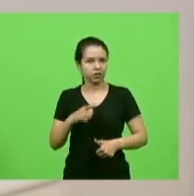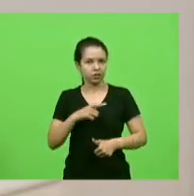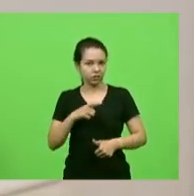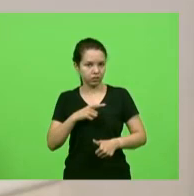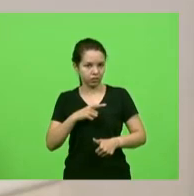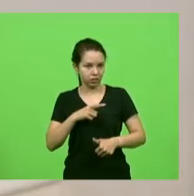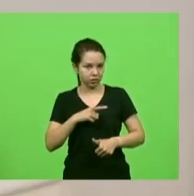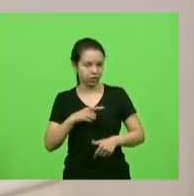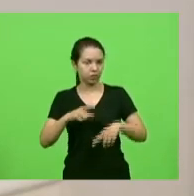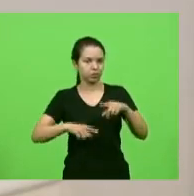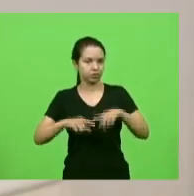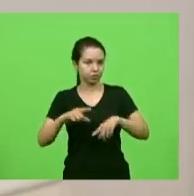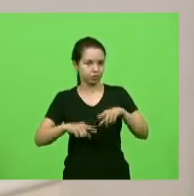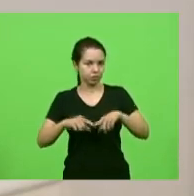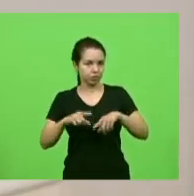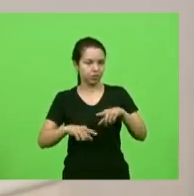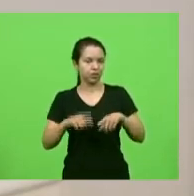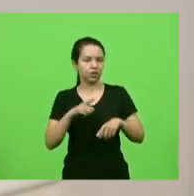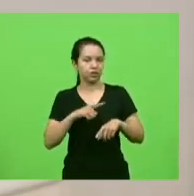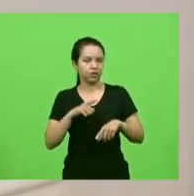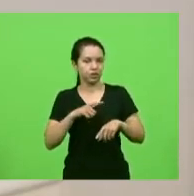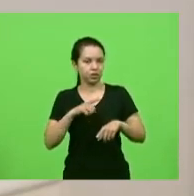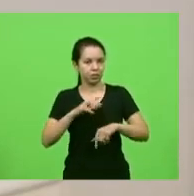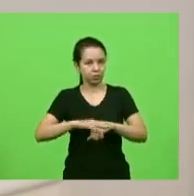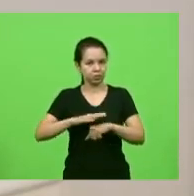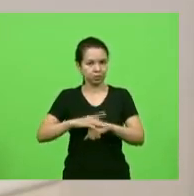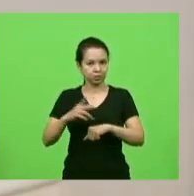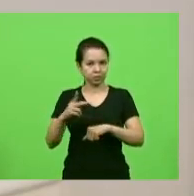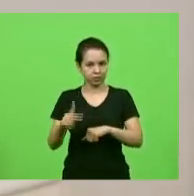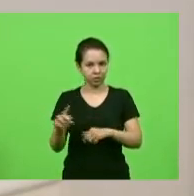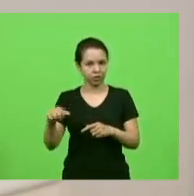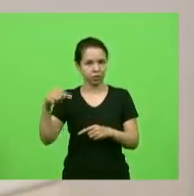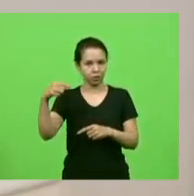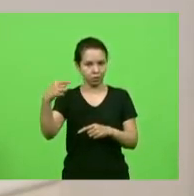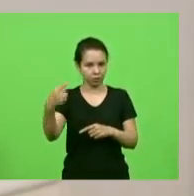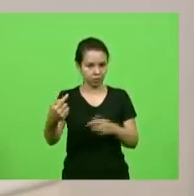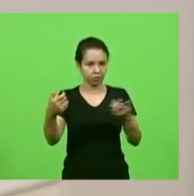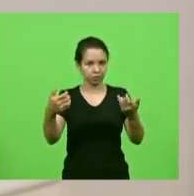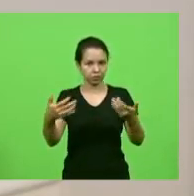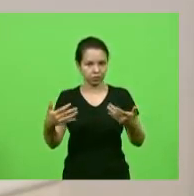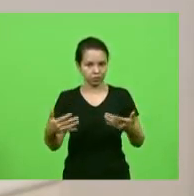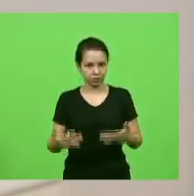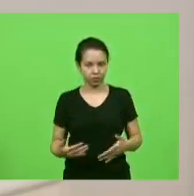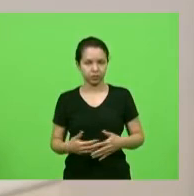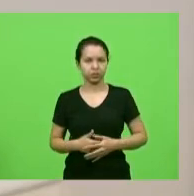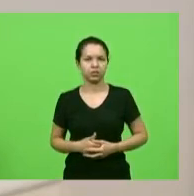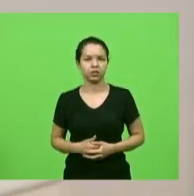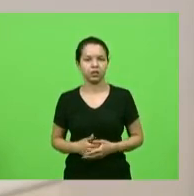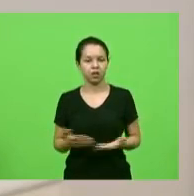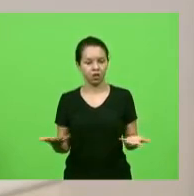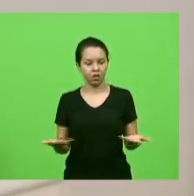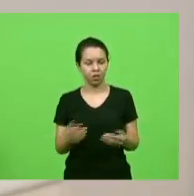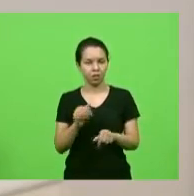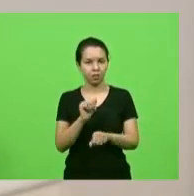indícios de autoria que eu postergo para tópico pertinente. Faço